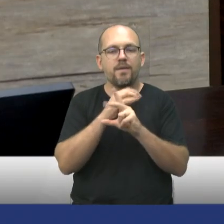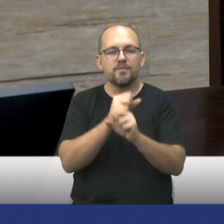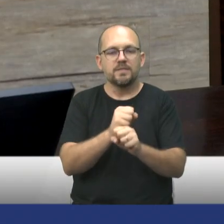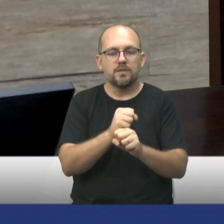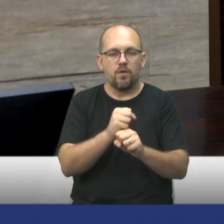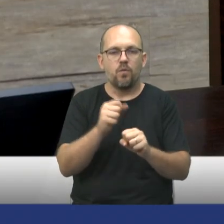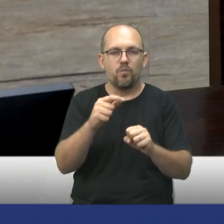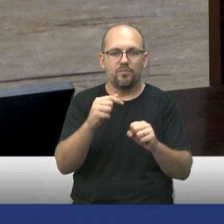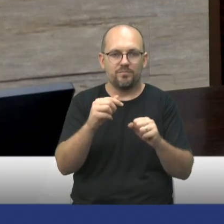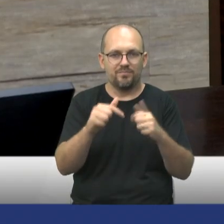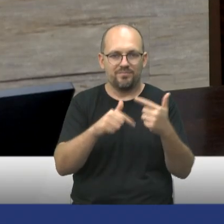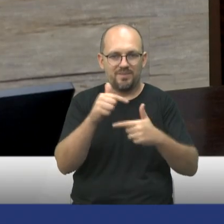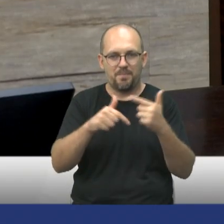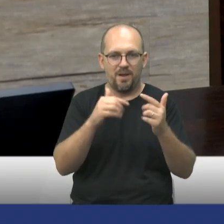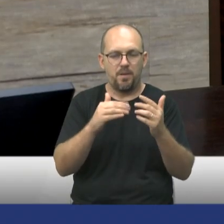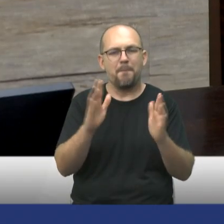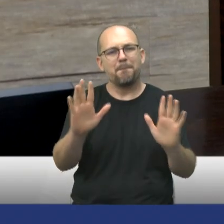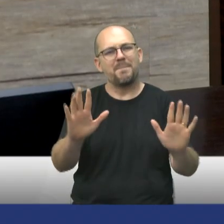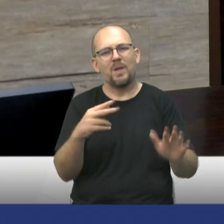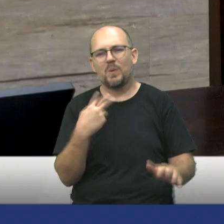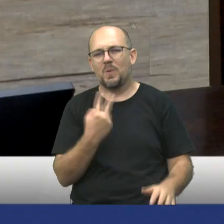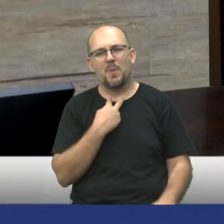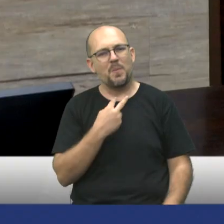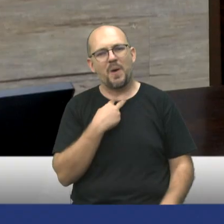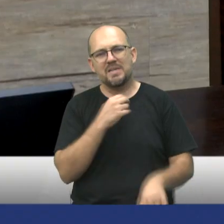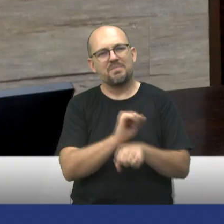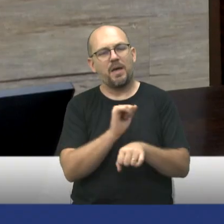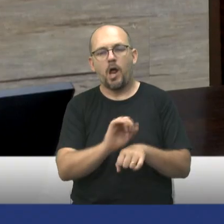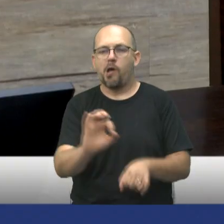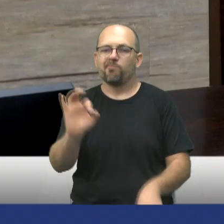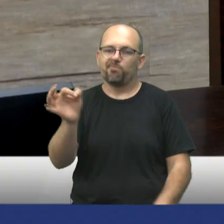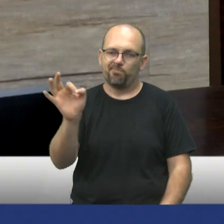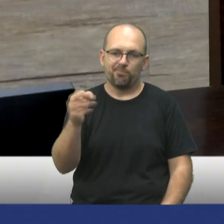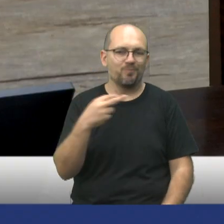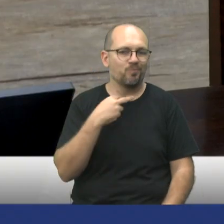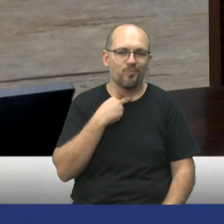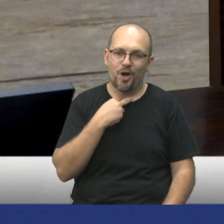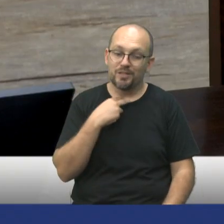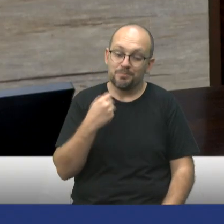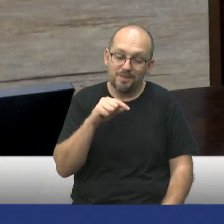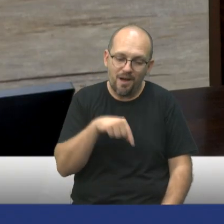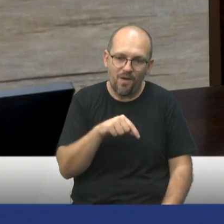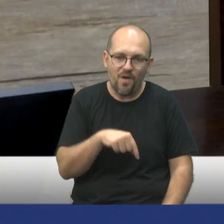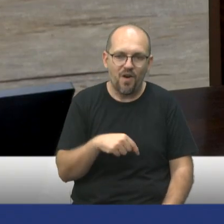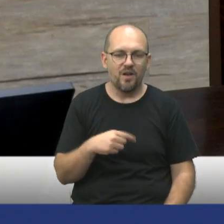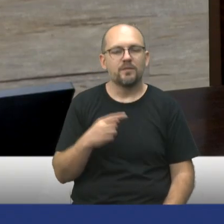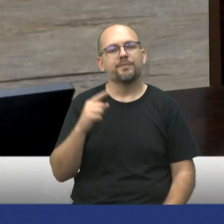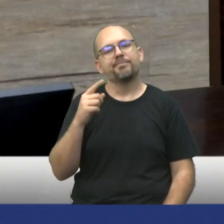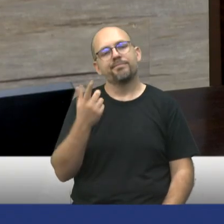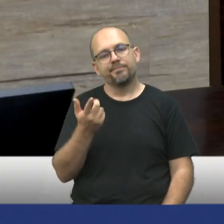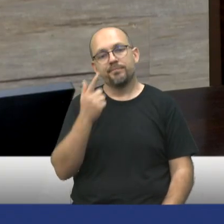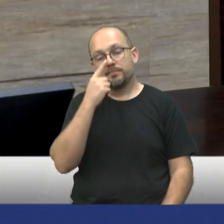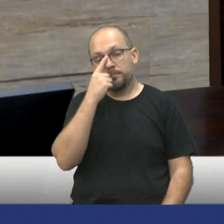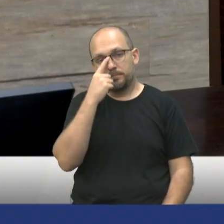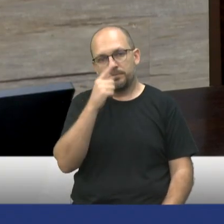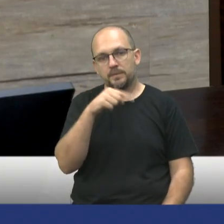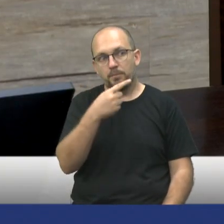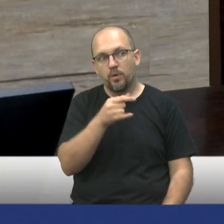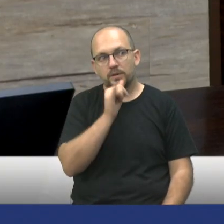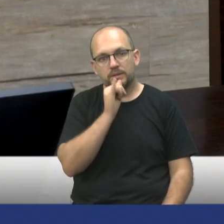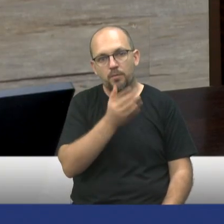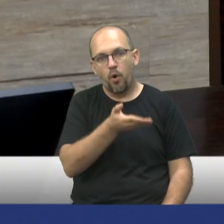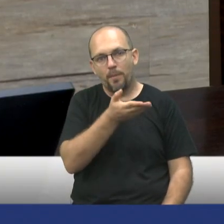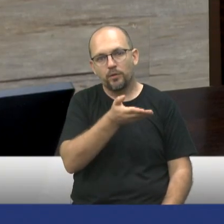carreira. Vocês vão dizer, mas nós não podemos esperar. Justamente, não pode, tem que fazer agora. E depois, se vem outro aumento, se vem